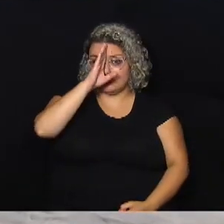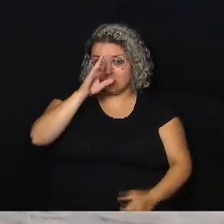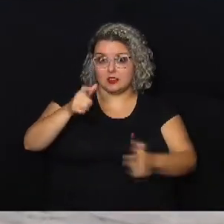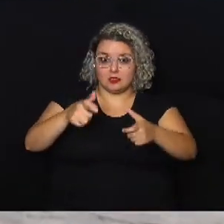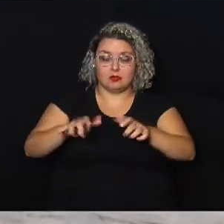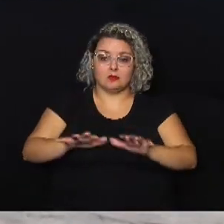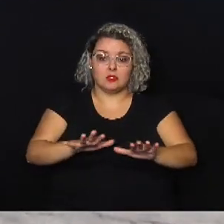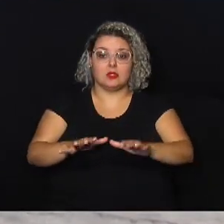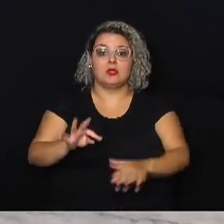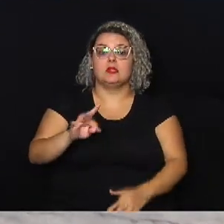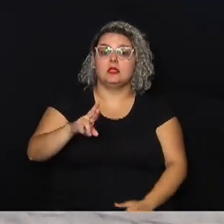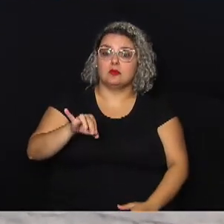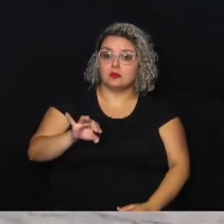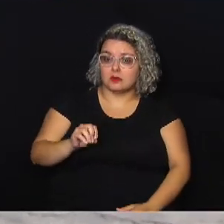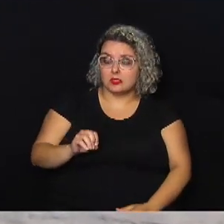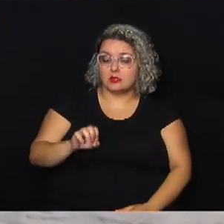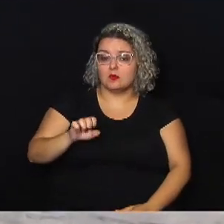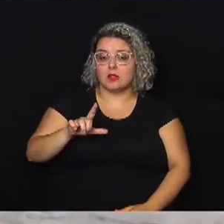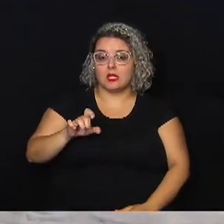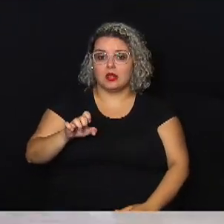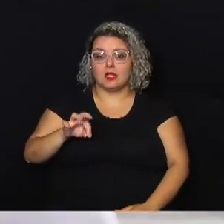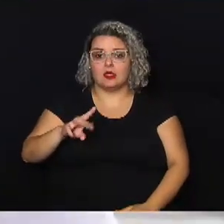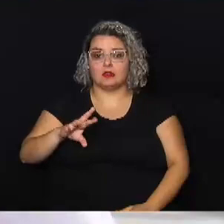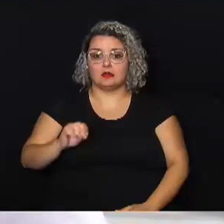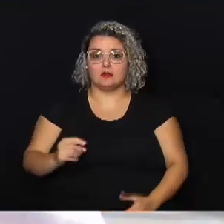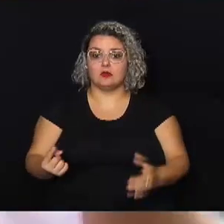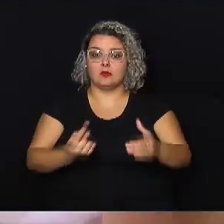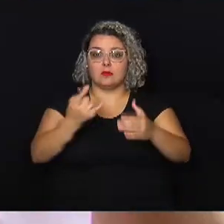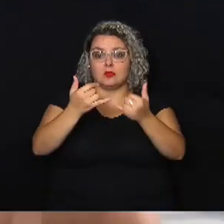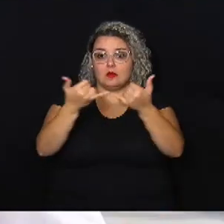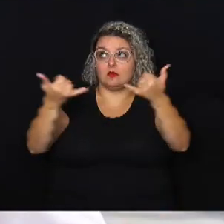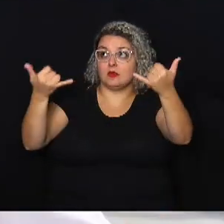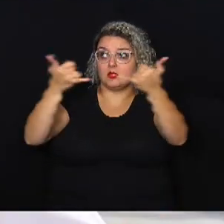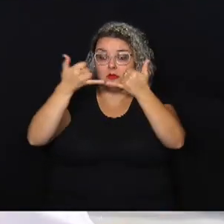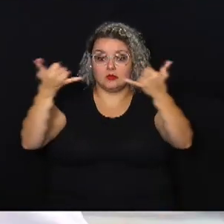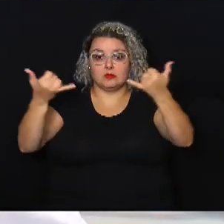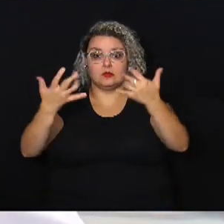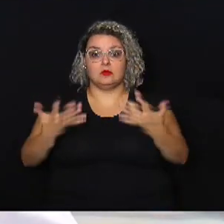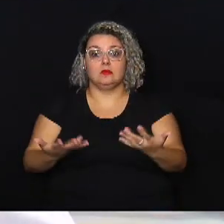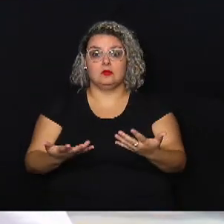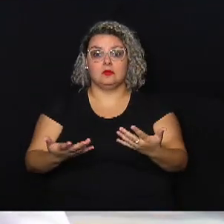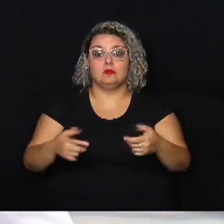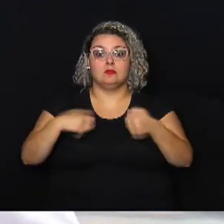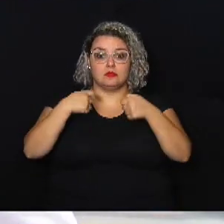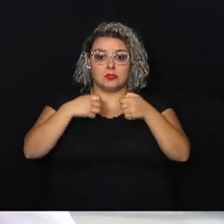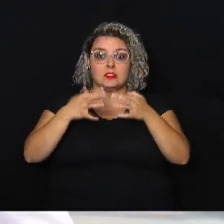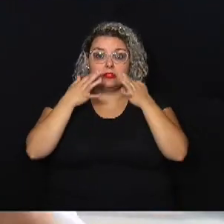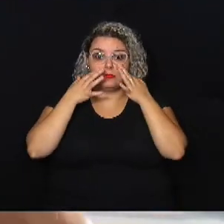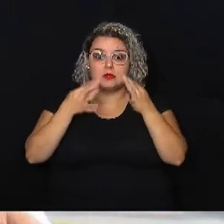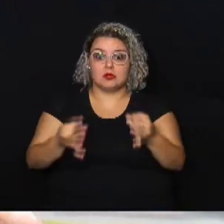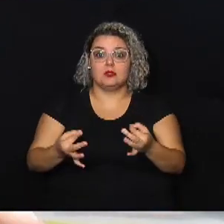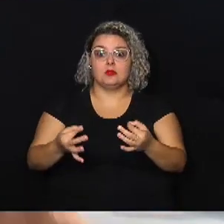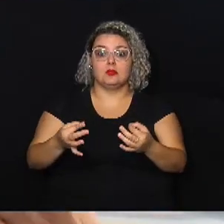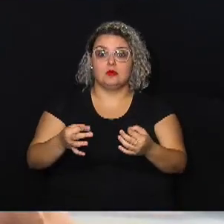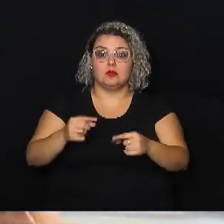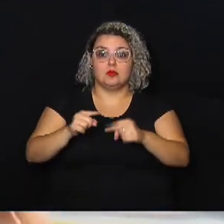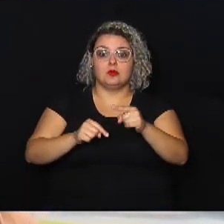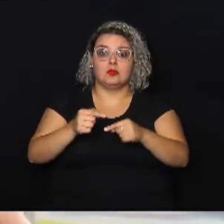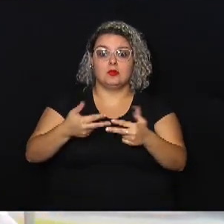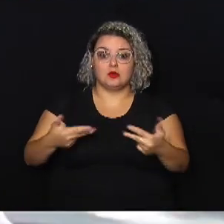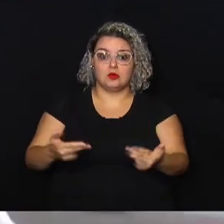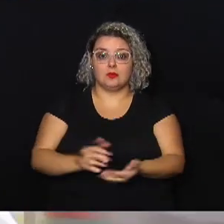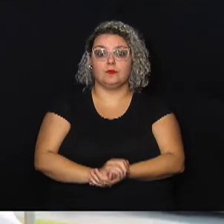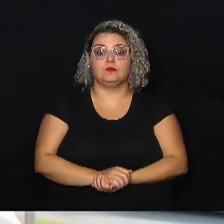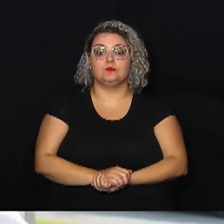trio elétrico, a altura do trio elétrico, a fiação, você tem que estar com um objeto